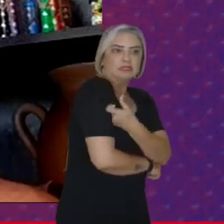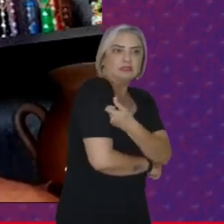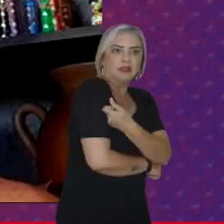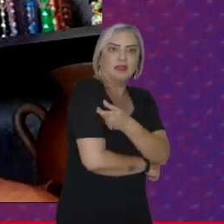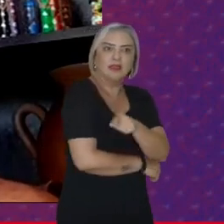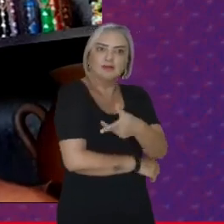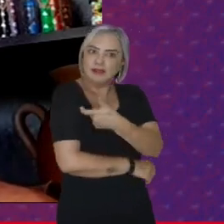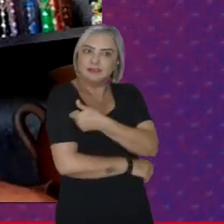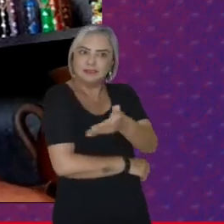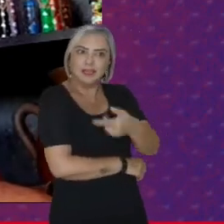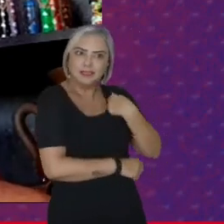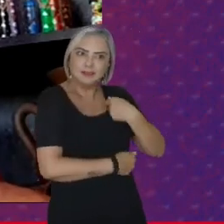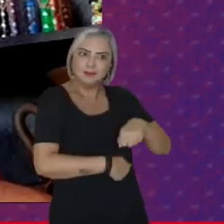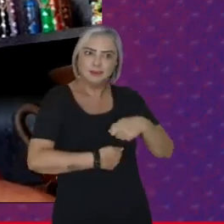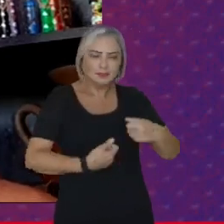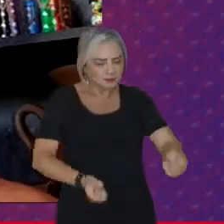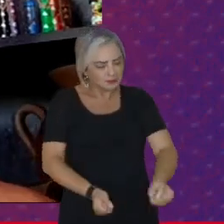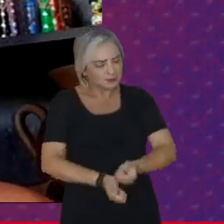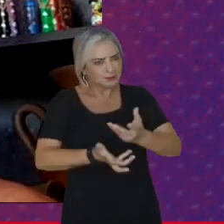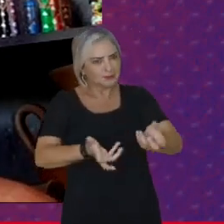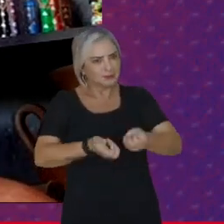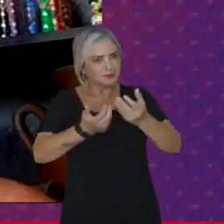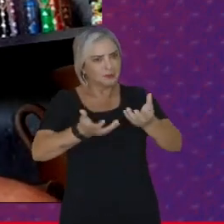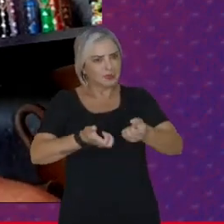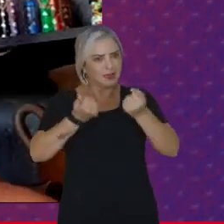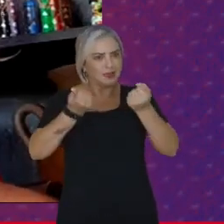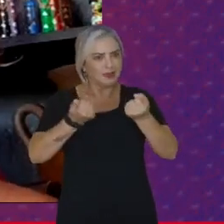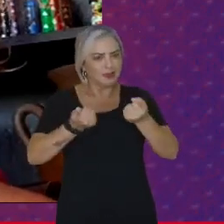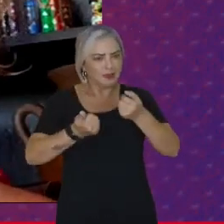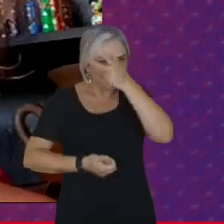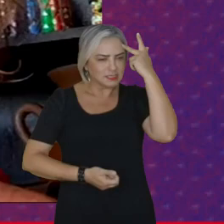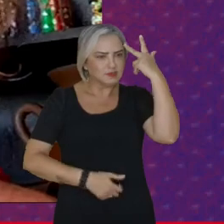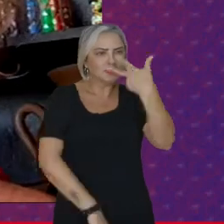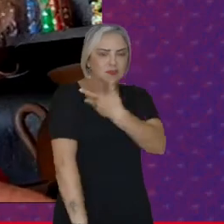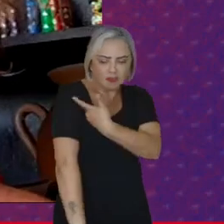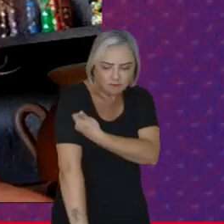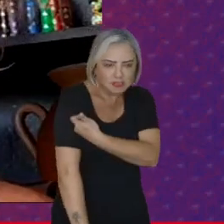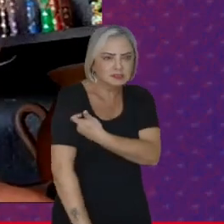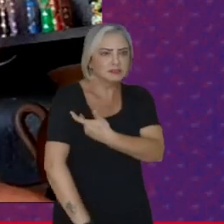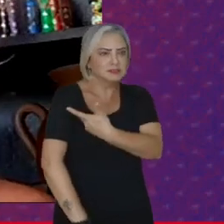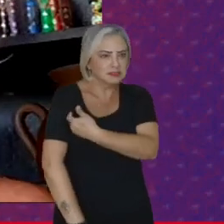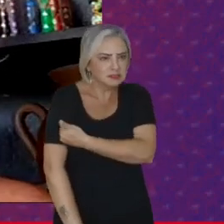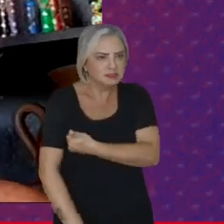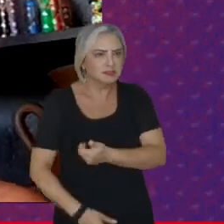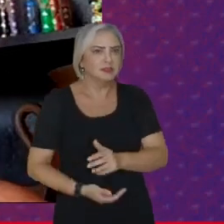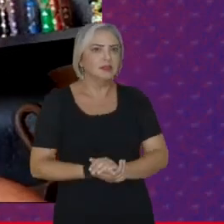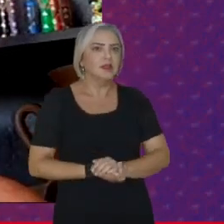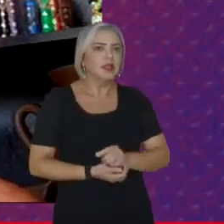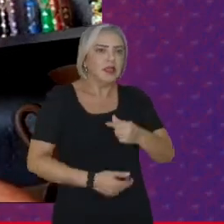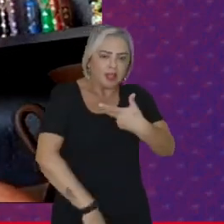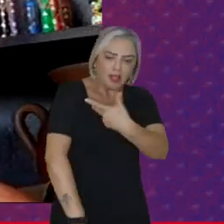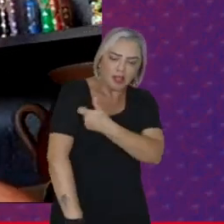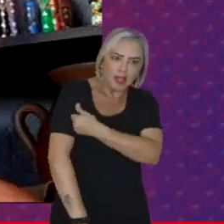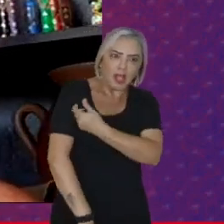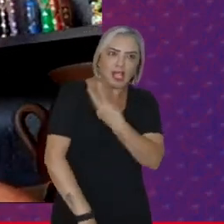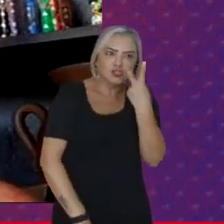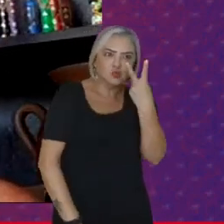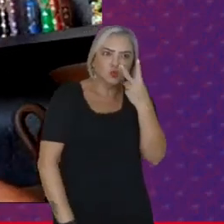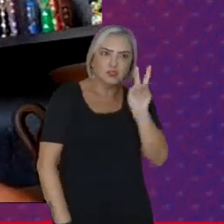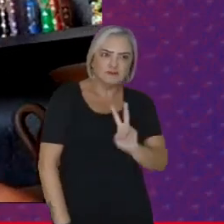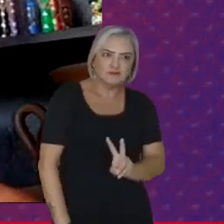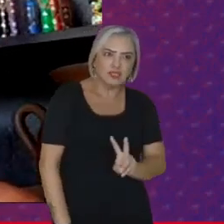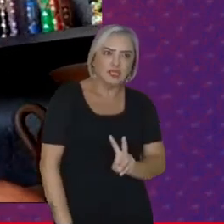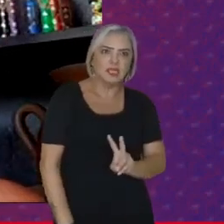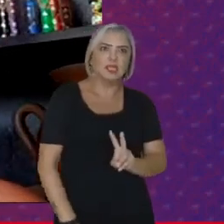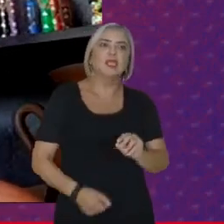vacina está aí, a gente precisa estimular cada vez mais que as pessoas tomem a sua vacina, tomem as 2 doses,